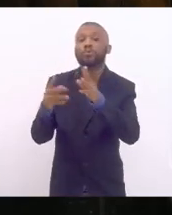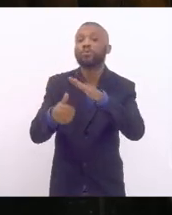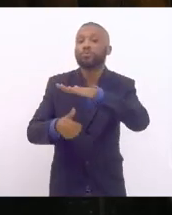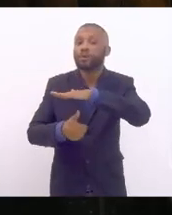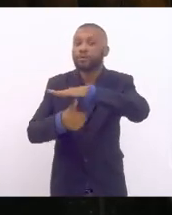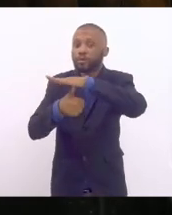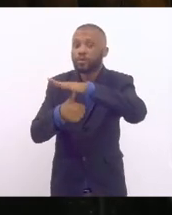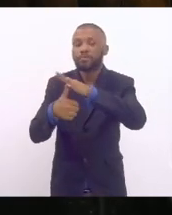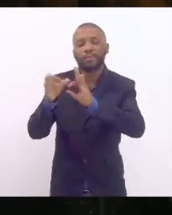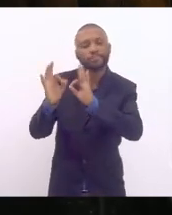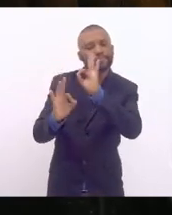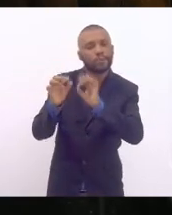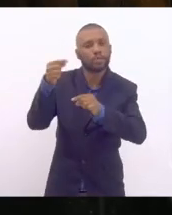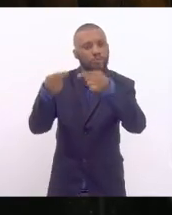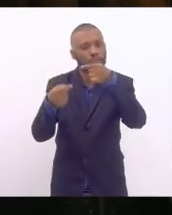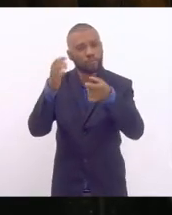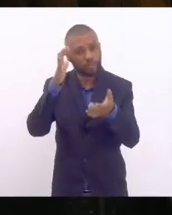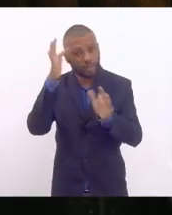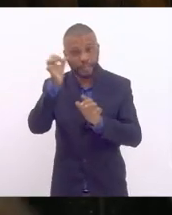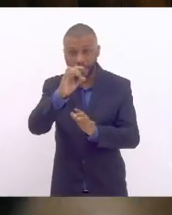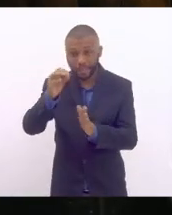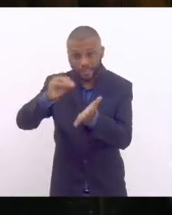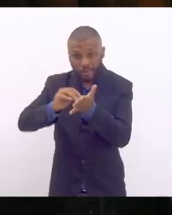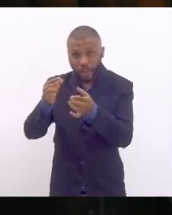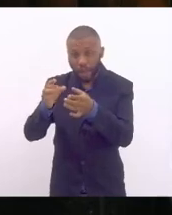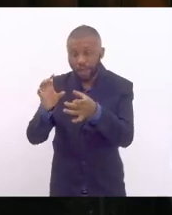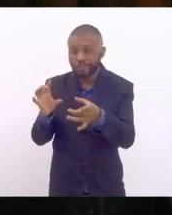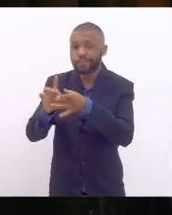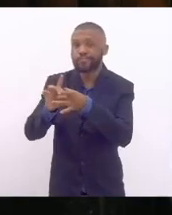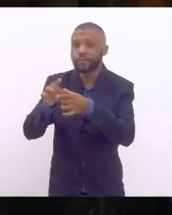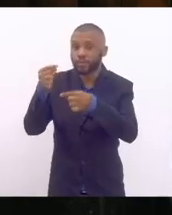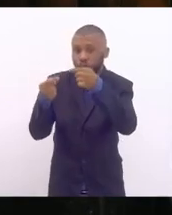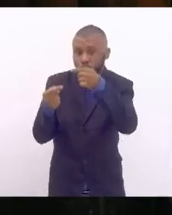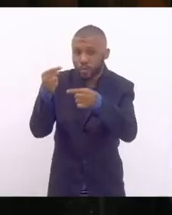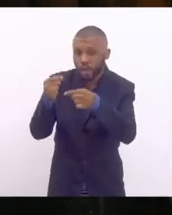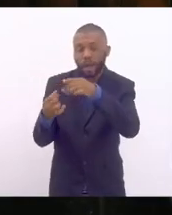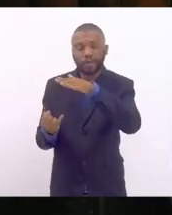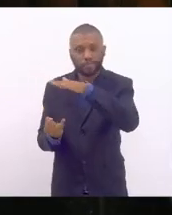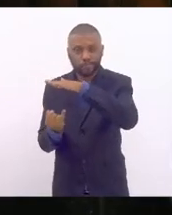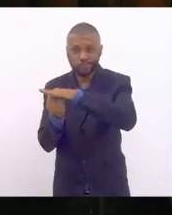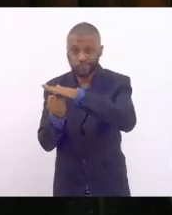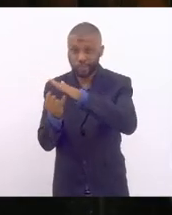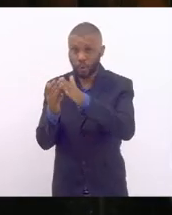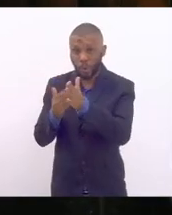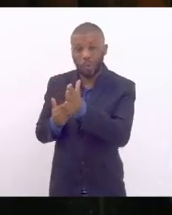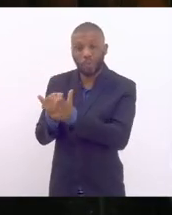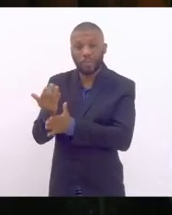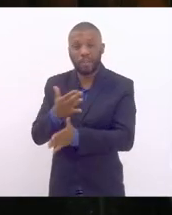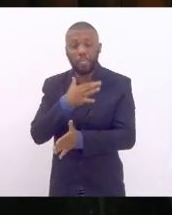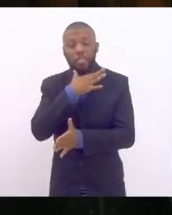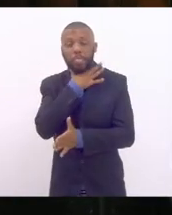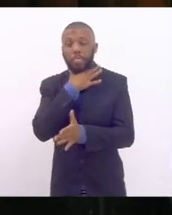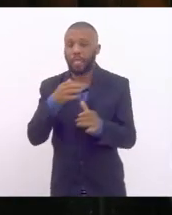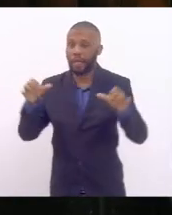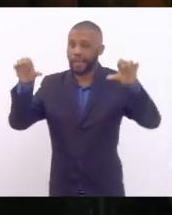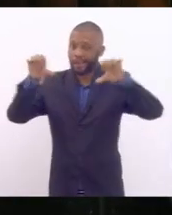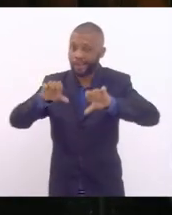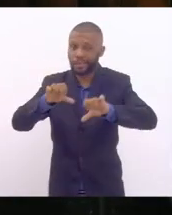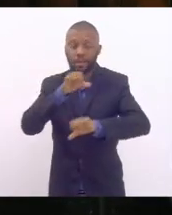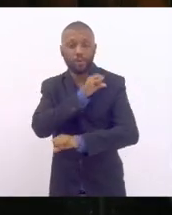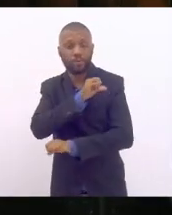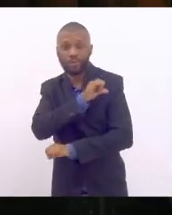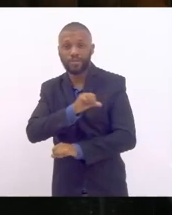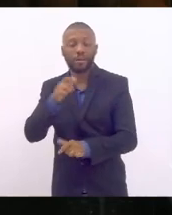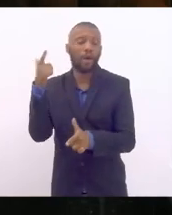Janeiro isso nós nos organizávamos com essa realidade federais essas entidades federais entrar em crise e supervisionei um grande problema